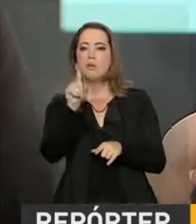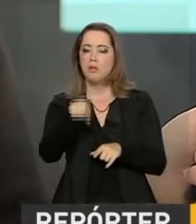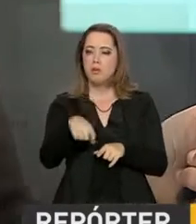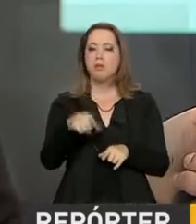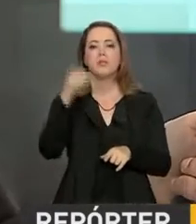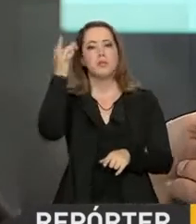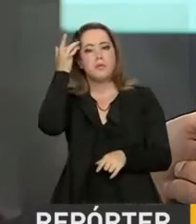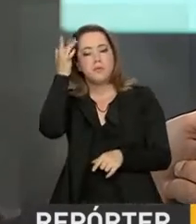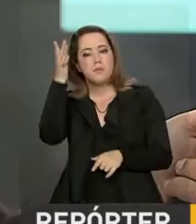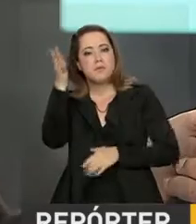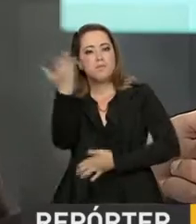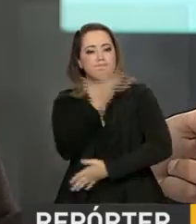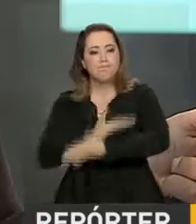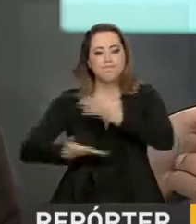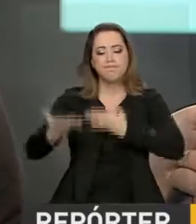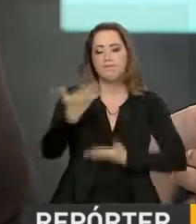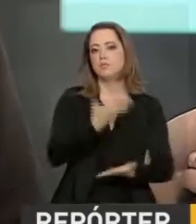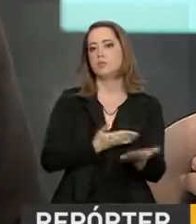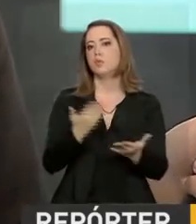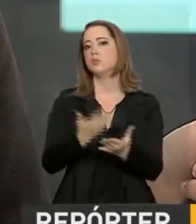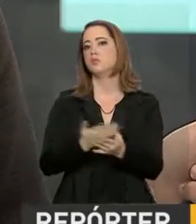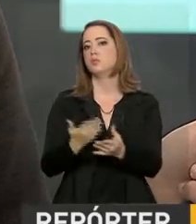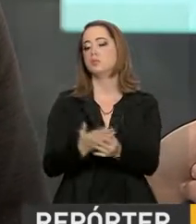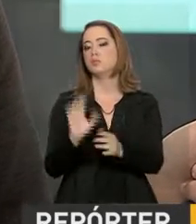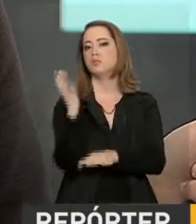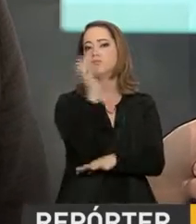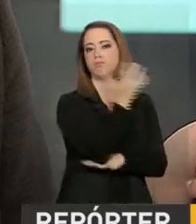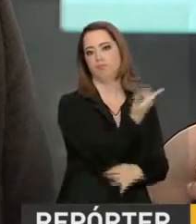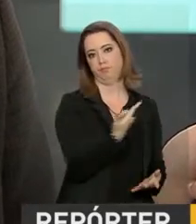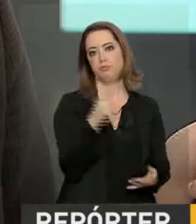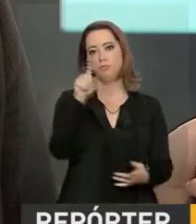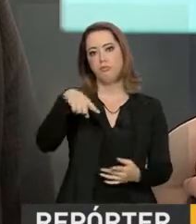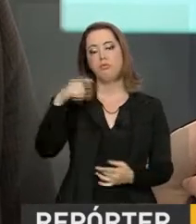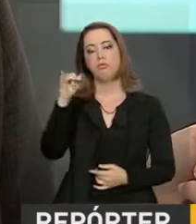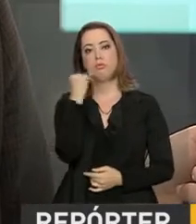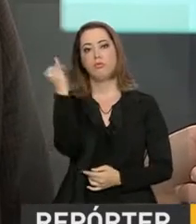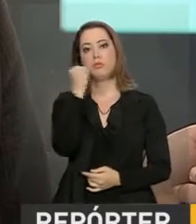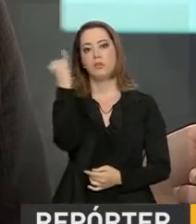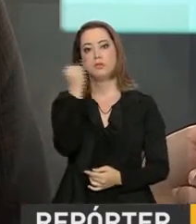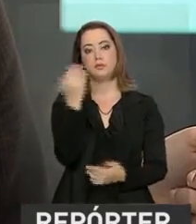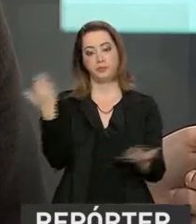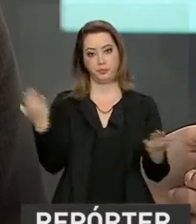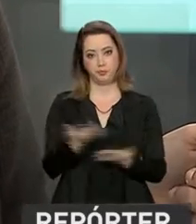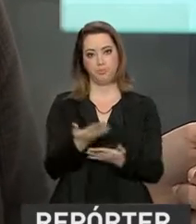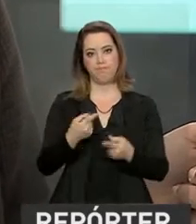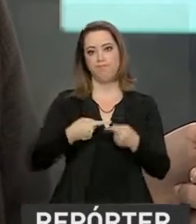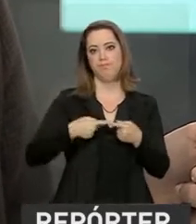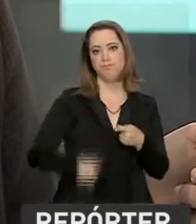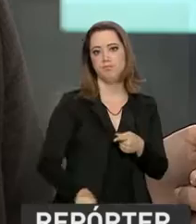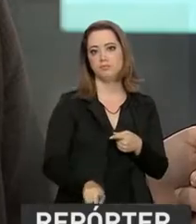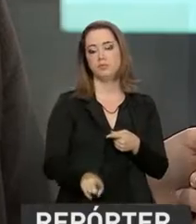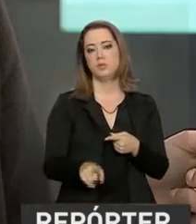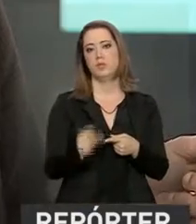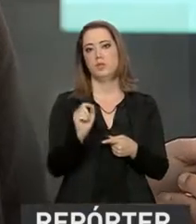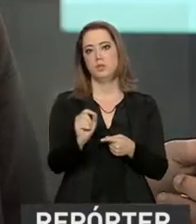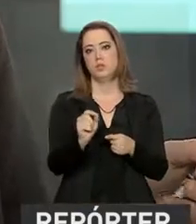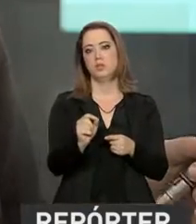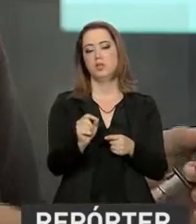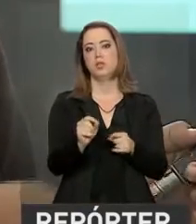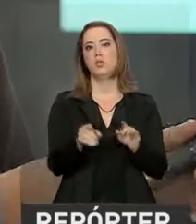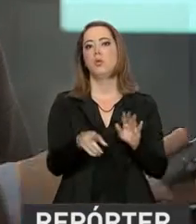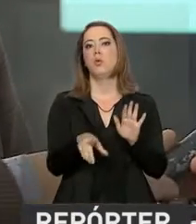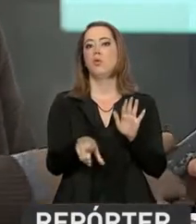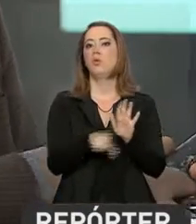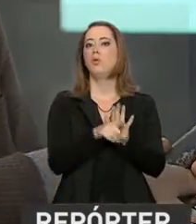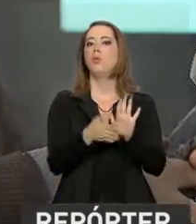do processo ambiental, ela é extremamente importante. Vejam bem, agora foi revogada uma portaria onde você